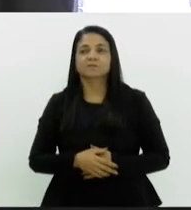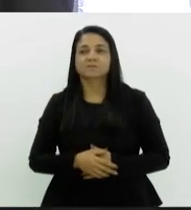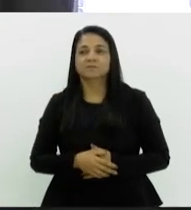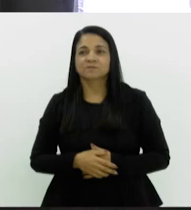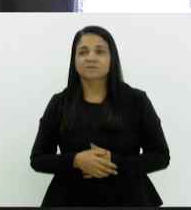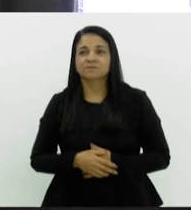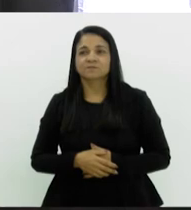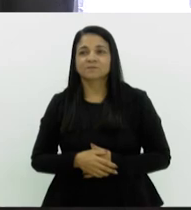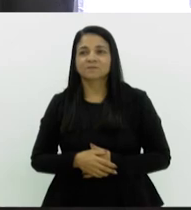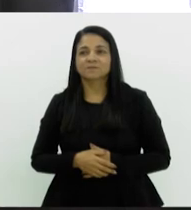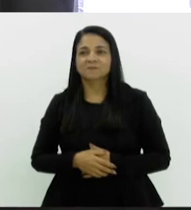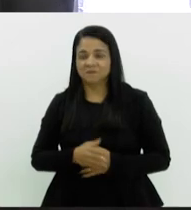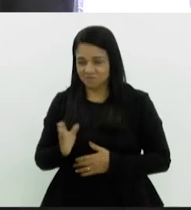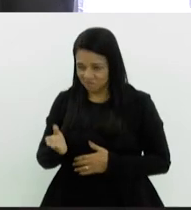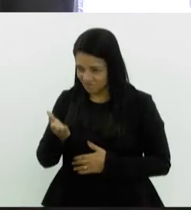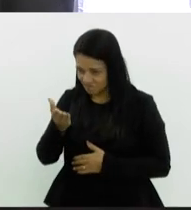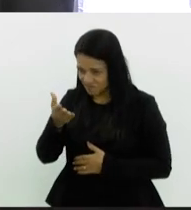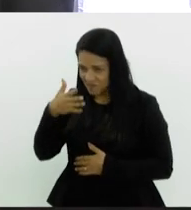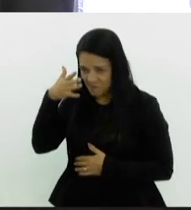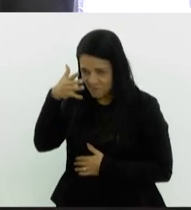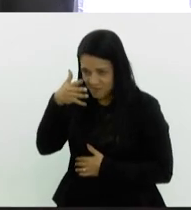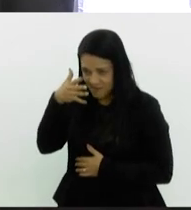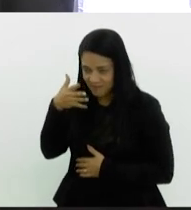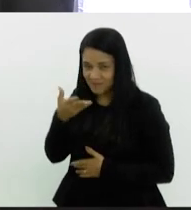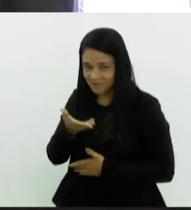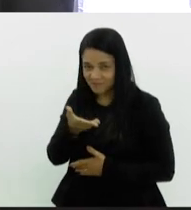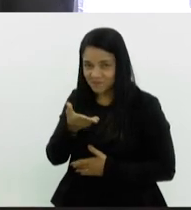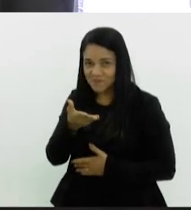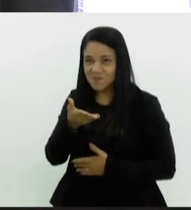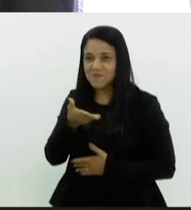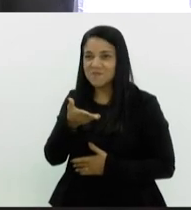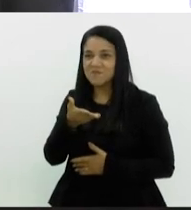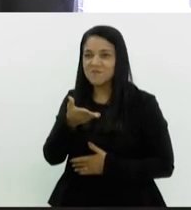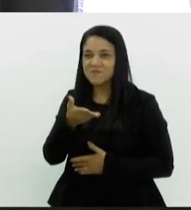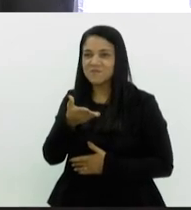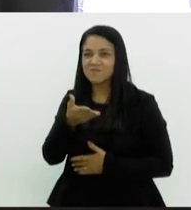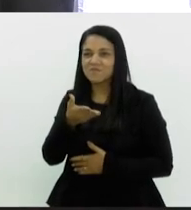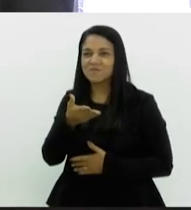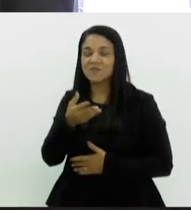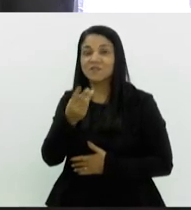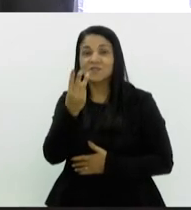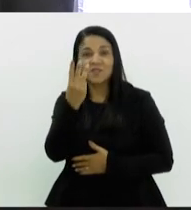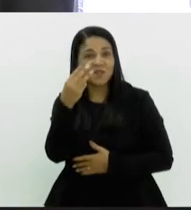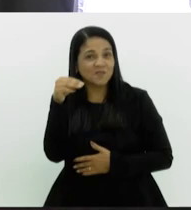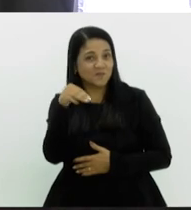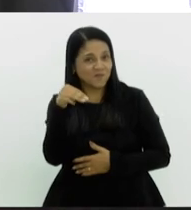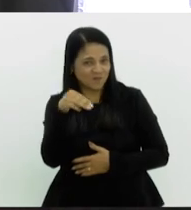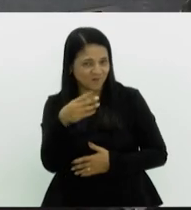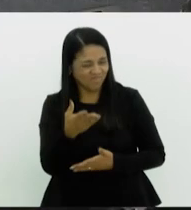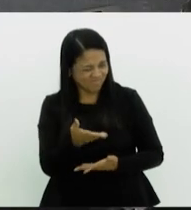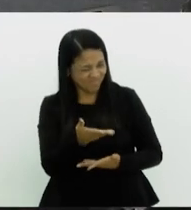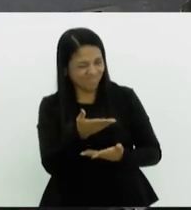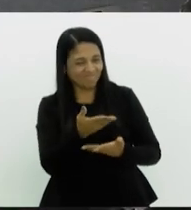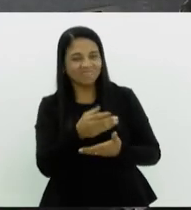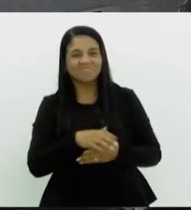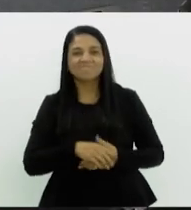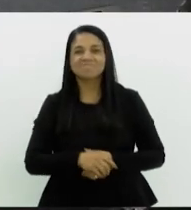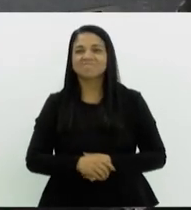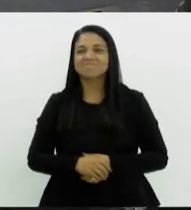Vou conceder a palavra a Vossa Excelência pelo tempo de 3 minutos.